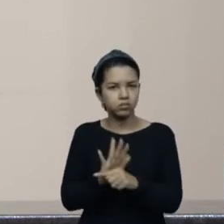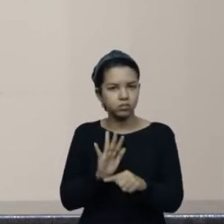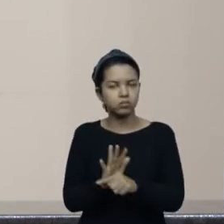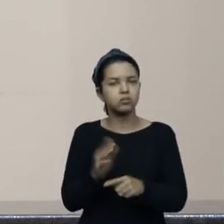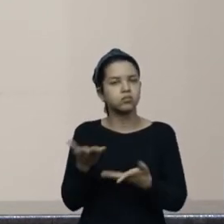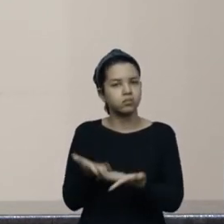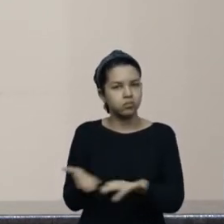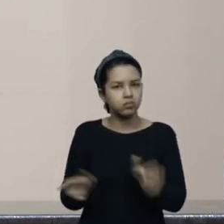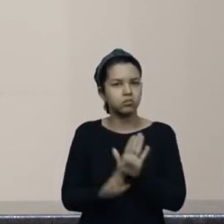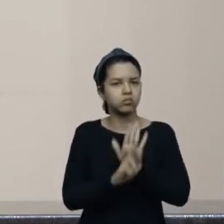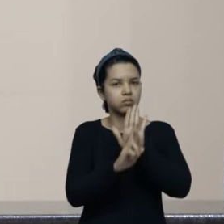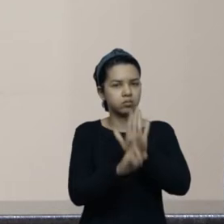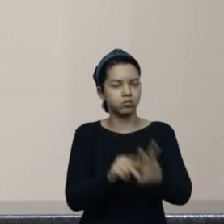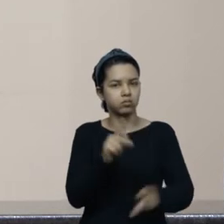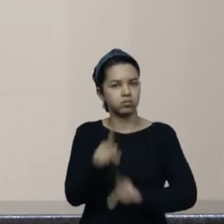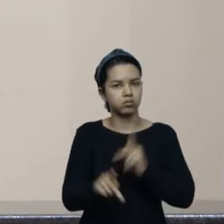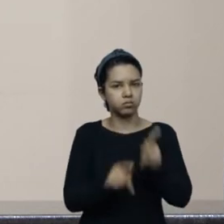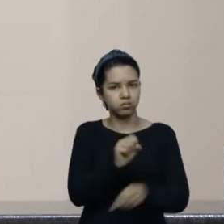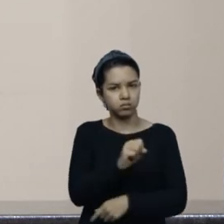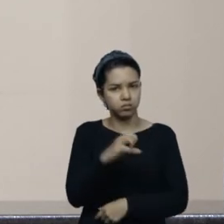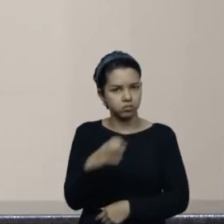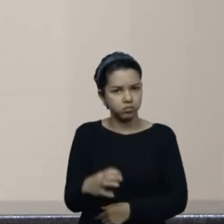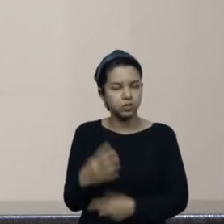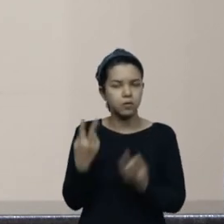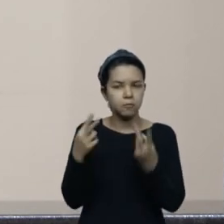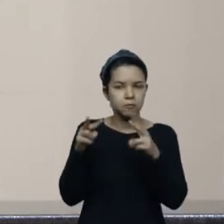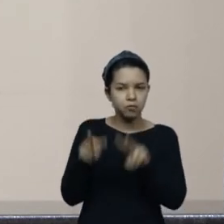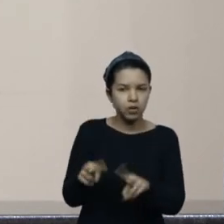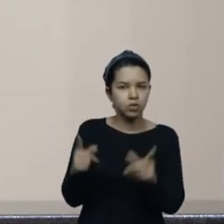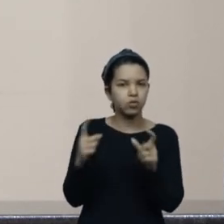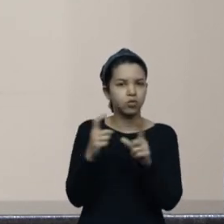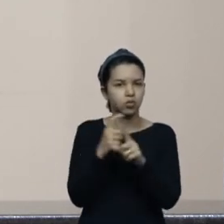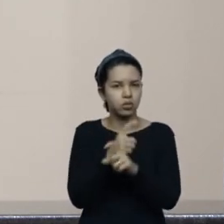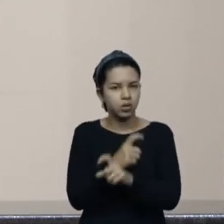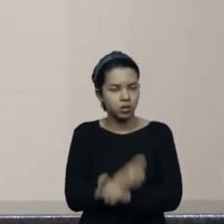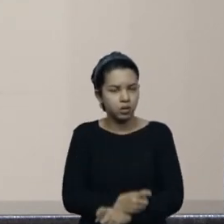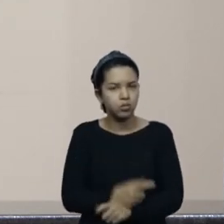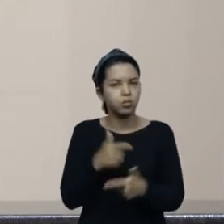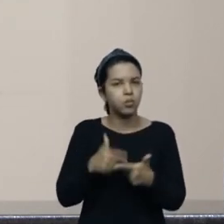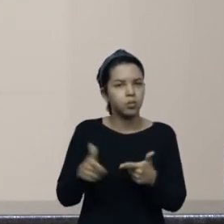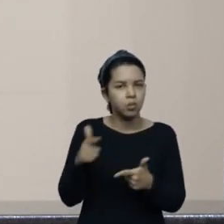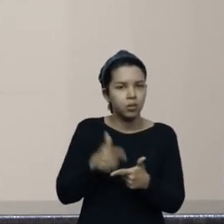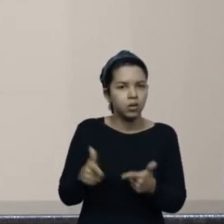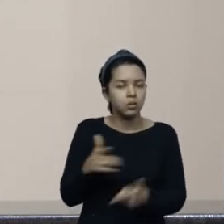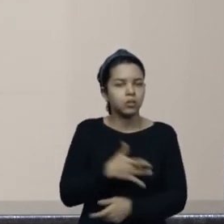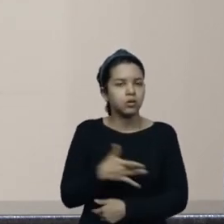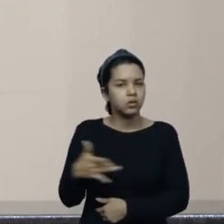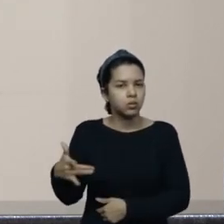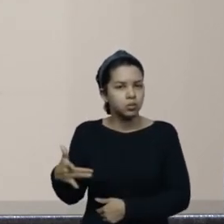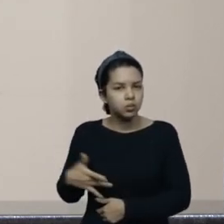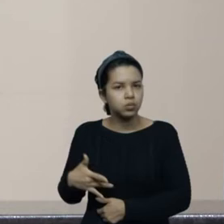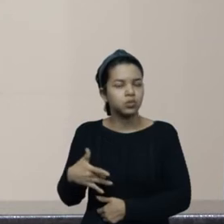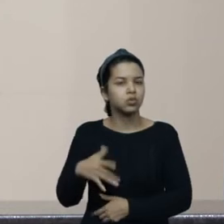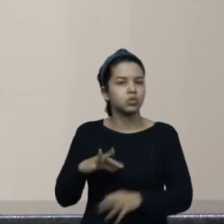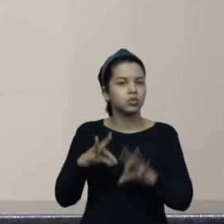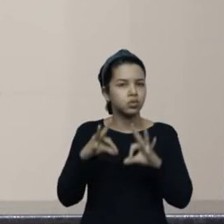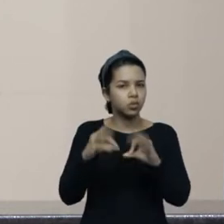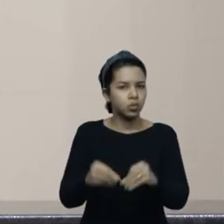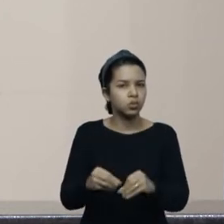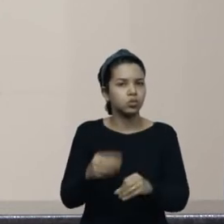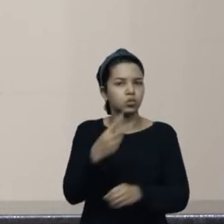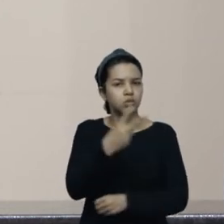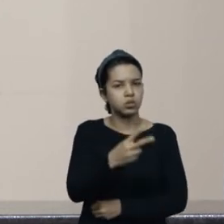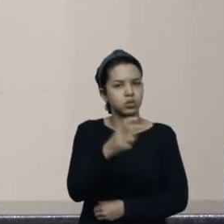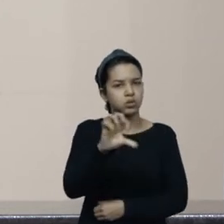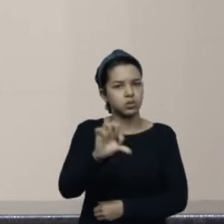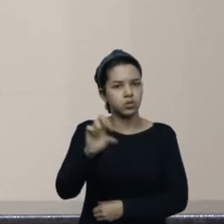catarinense e que veem as dificuldades, né, os problemas de saúde em todos os 295, e